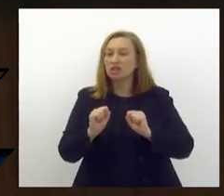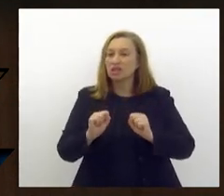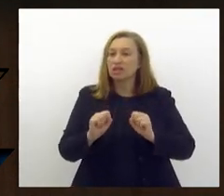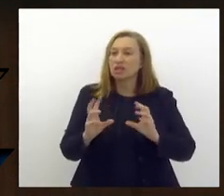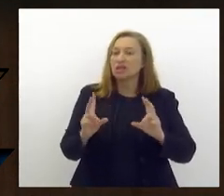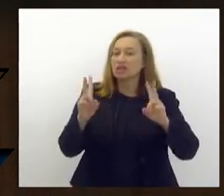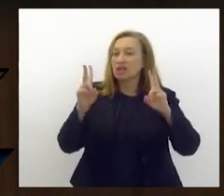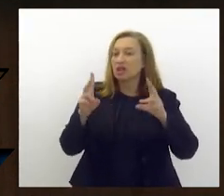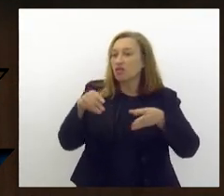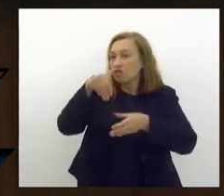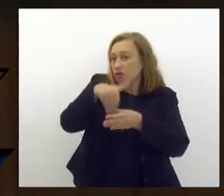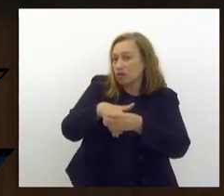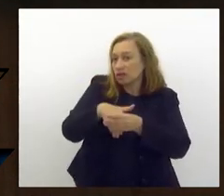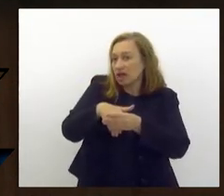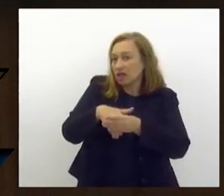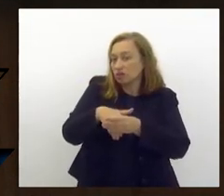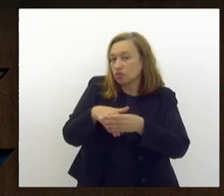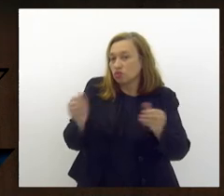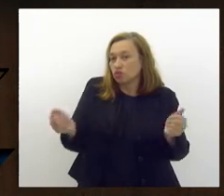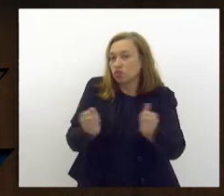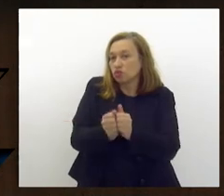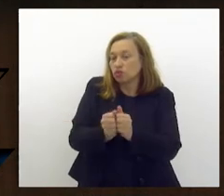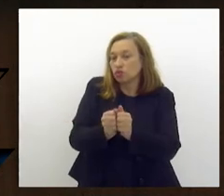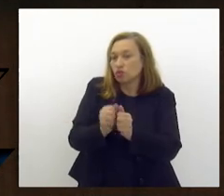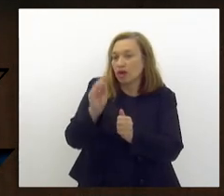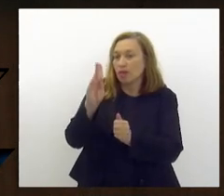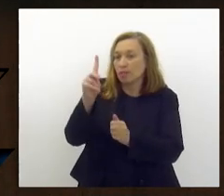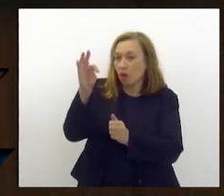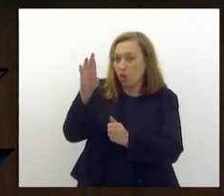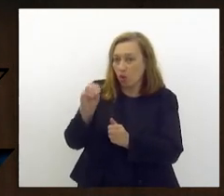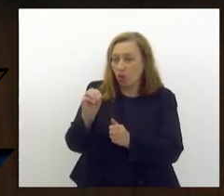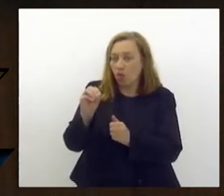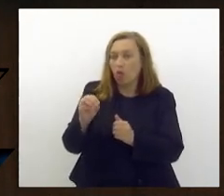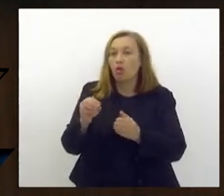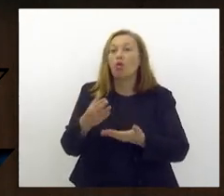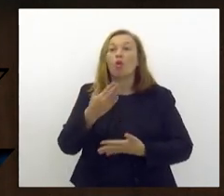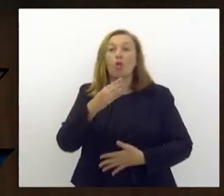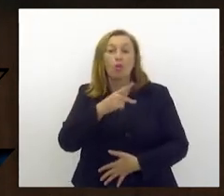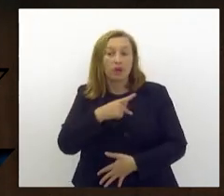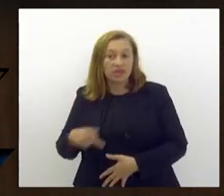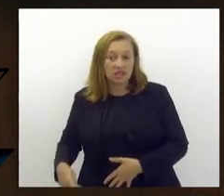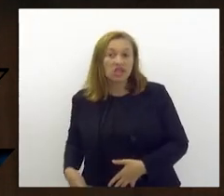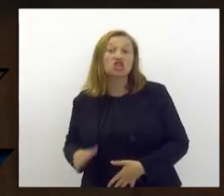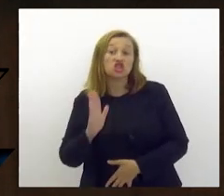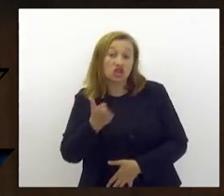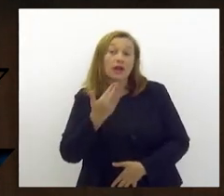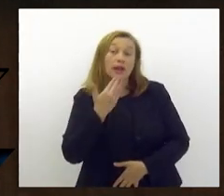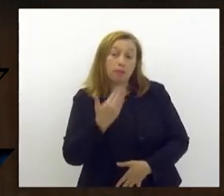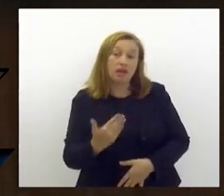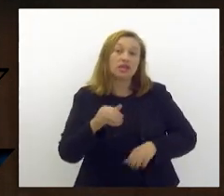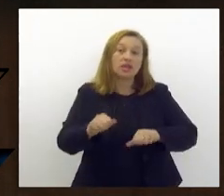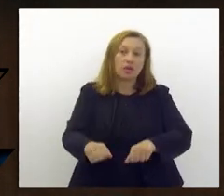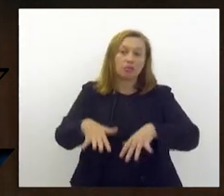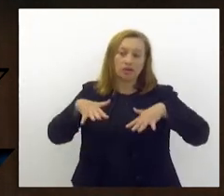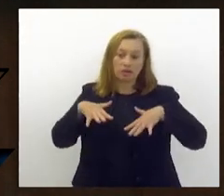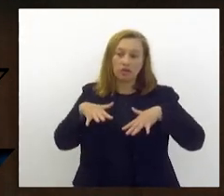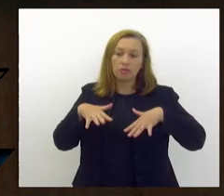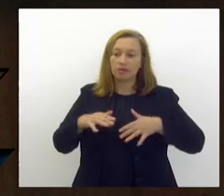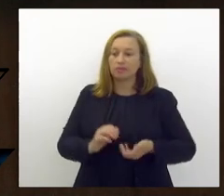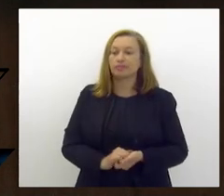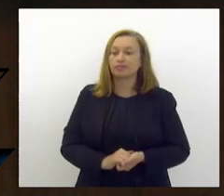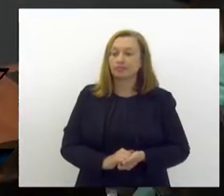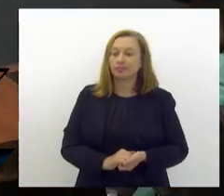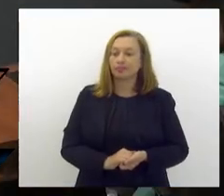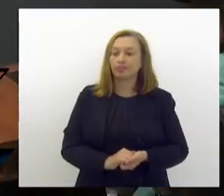em bloco, se Vossa Excelência assim o permitir. A presidência já iria submeter ao plenário para pedir